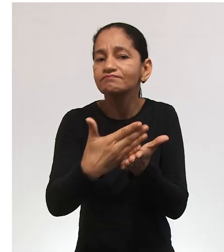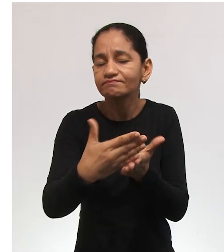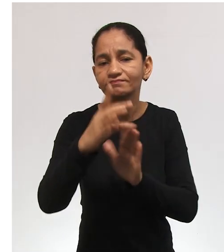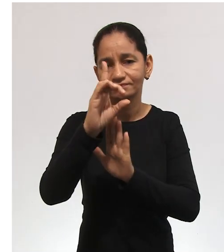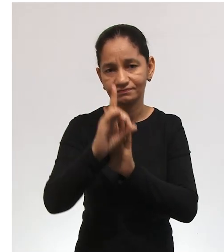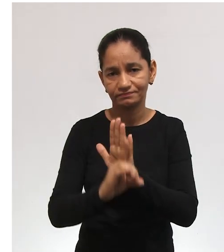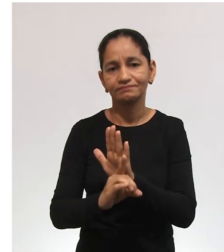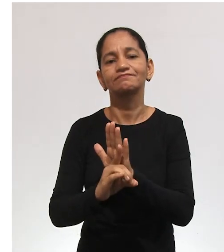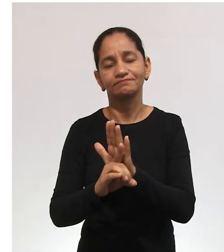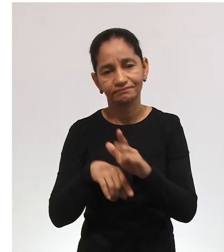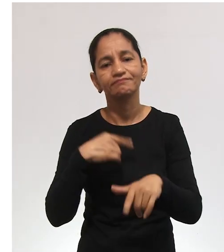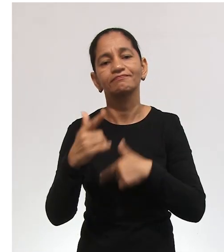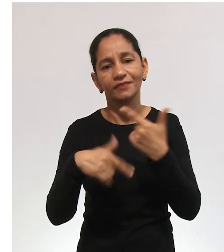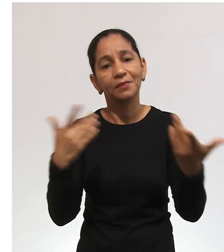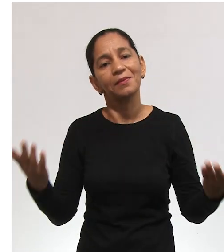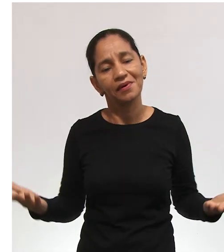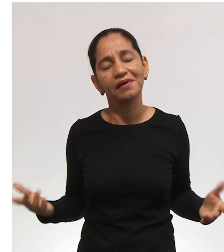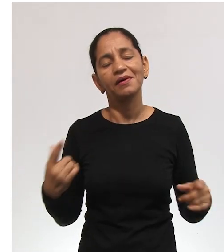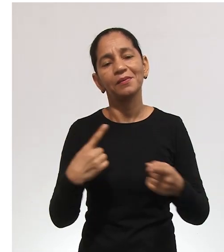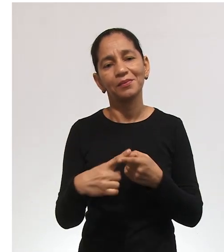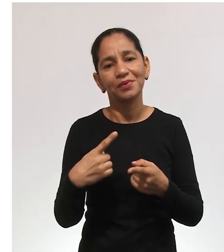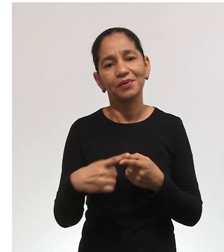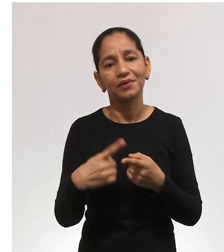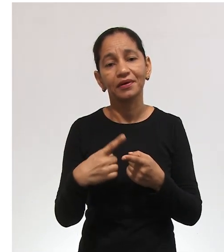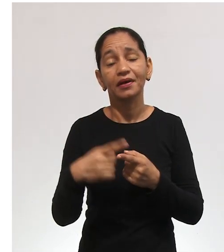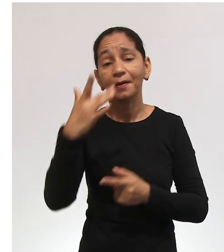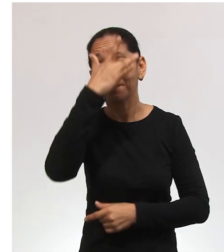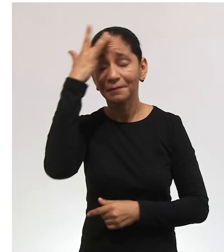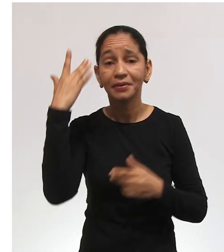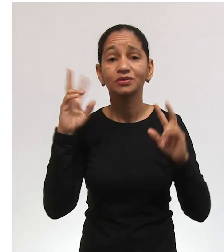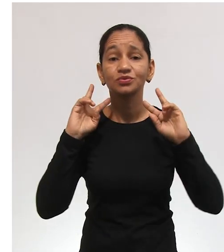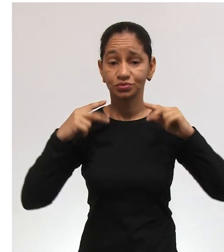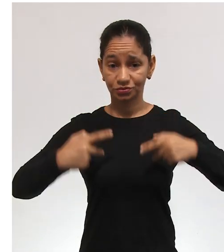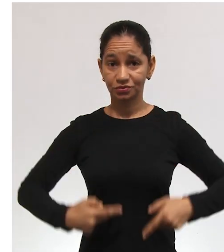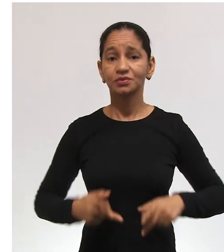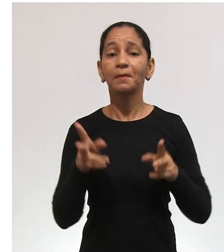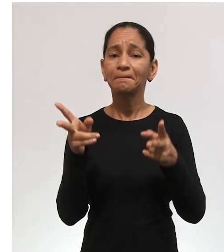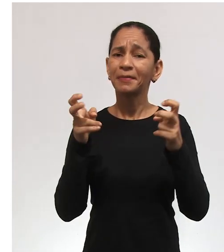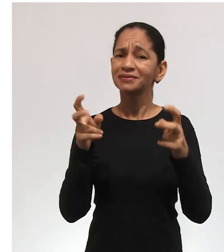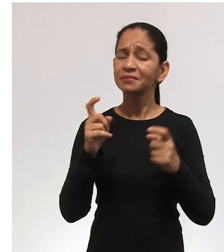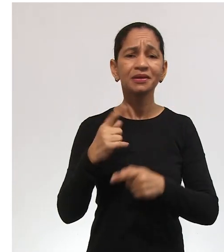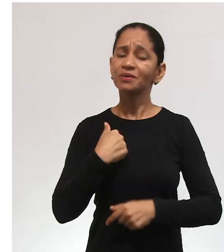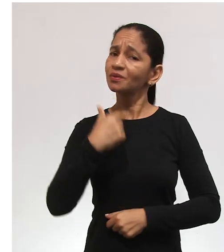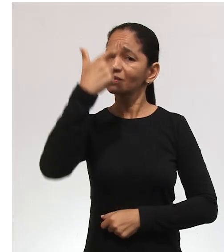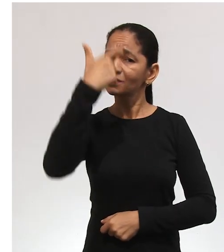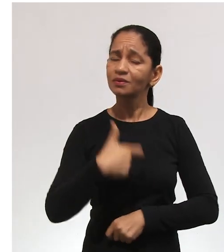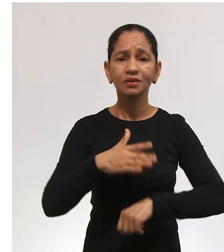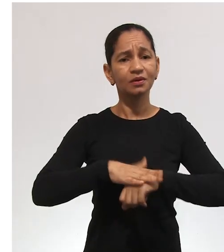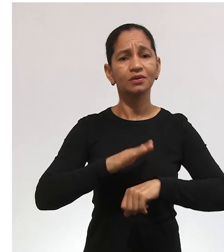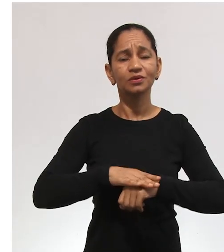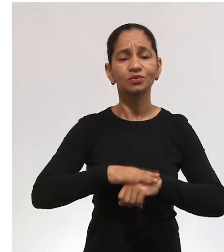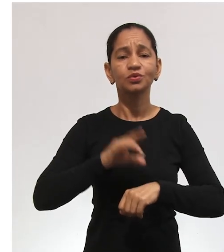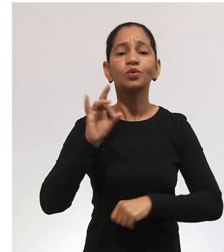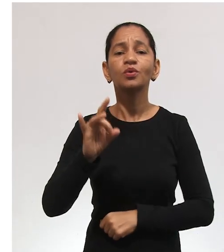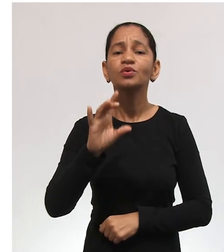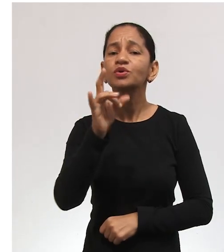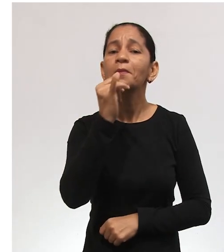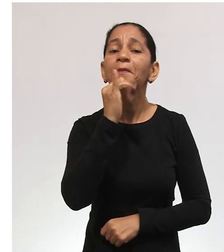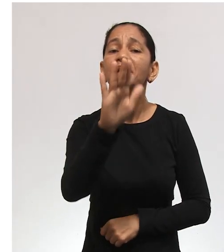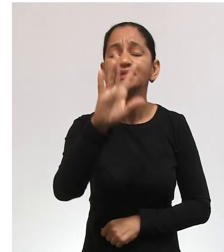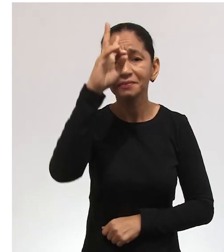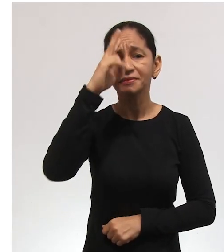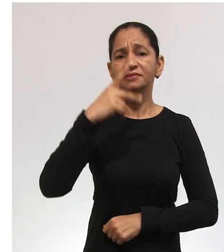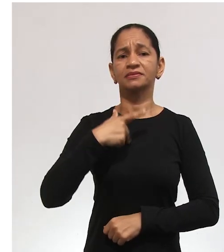do trabalho, né? É o indivíduo percebendo que ele não é autossuficiente, que ele é,